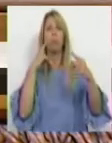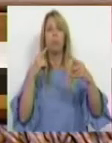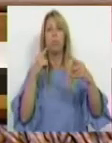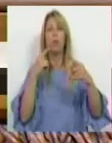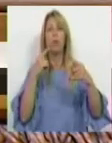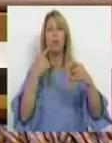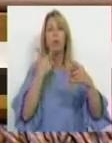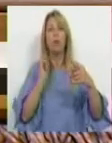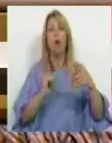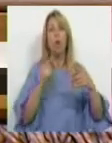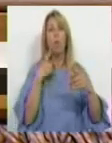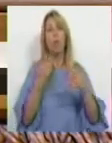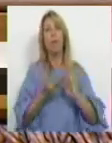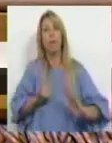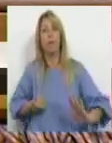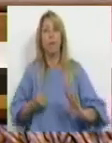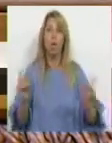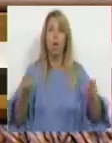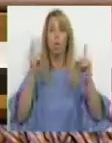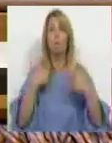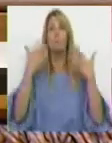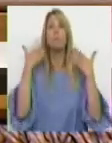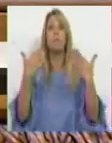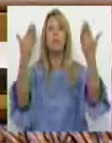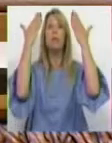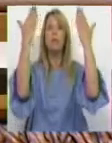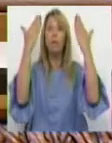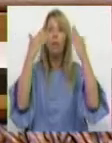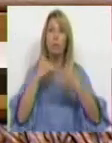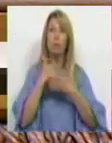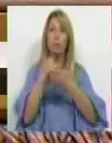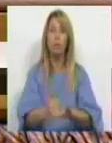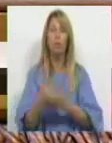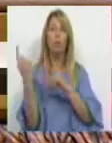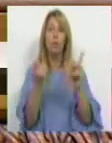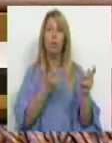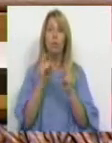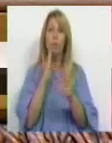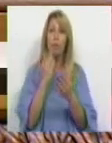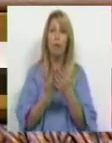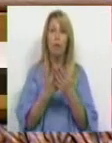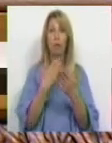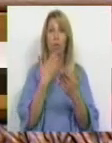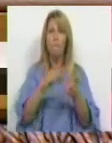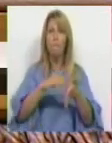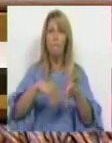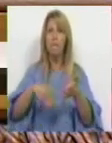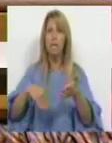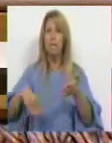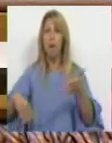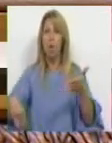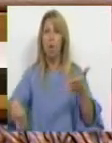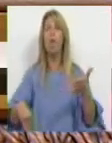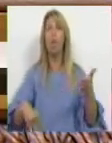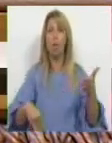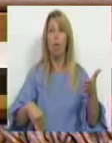Saudamos o contributo para este debate dado por uma petição que pretende que seja proibido o trabalho e